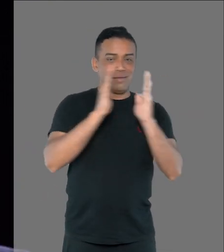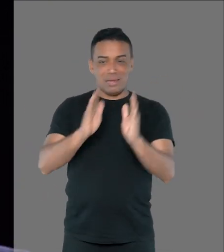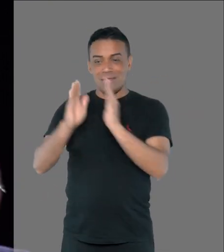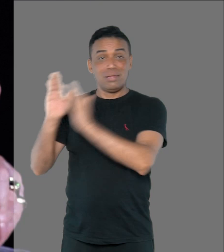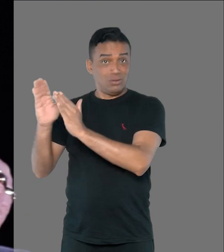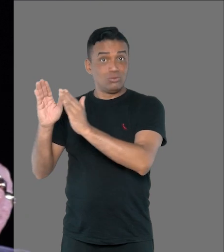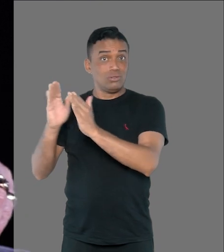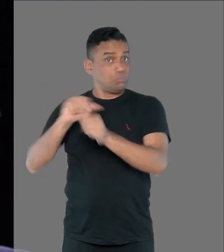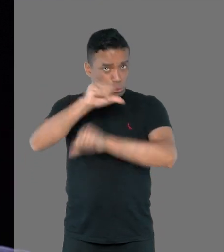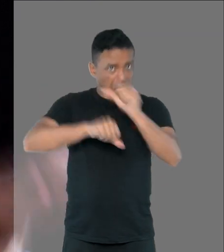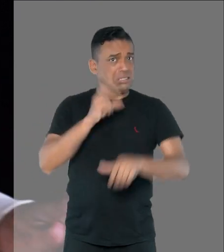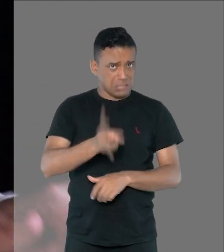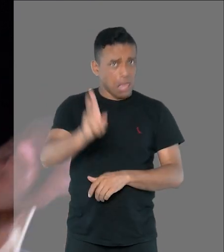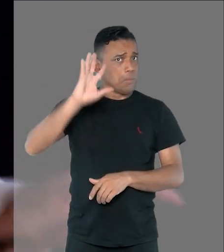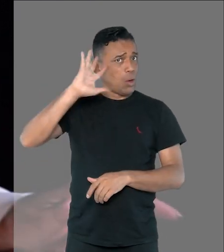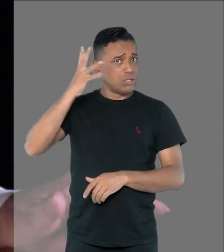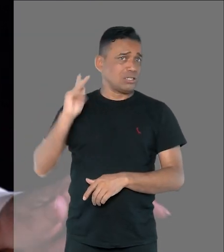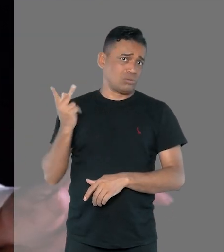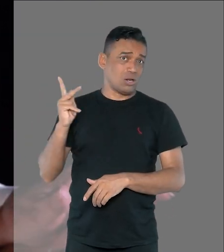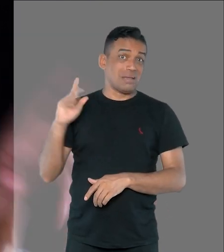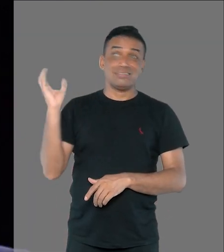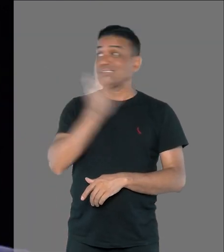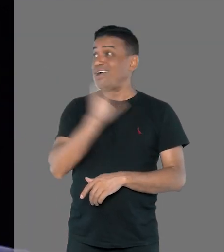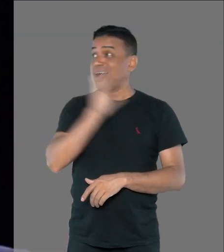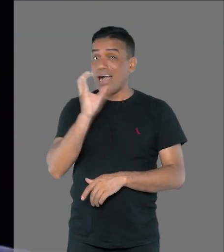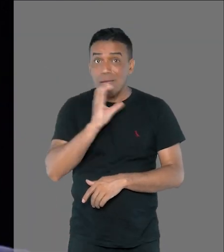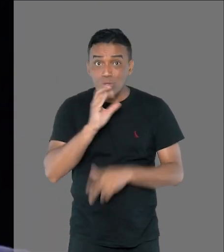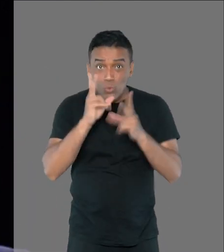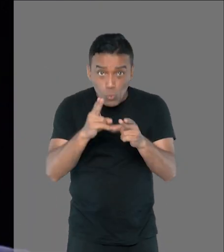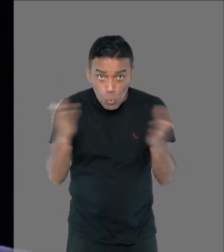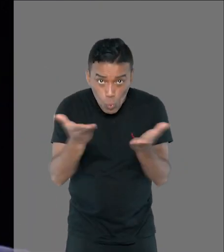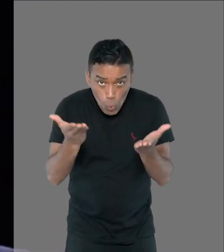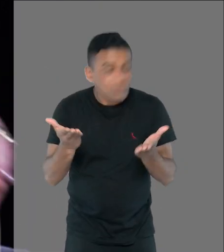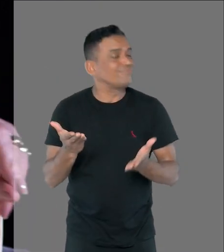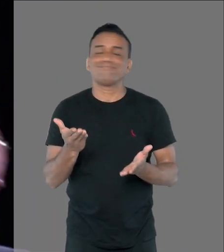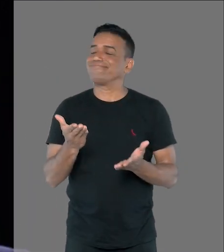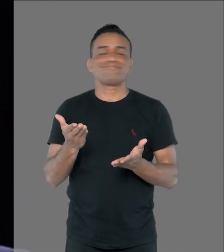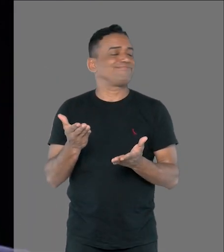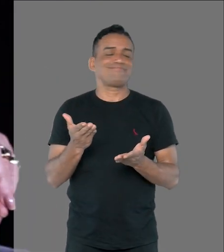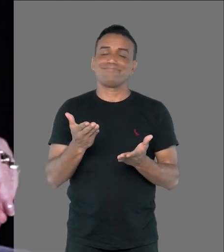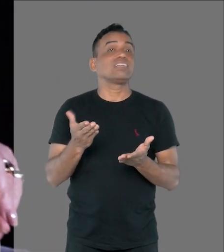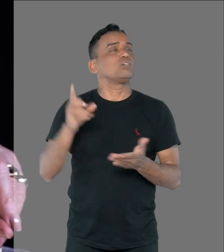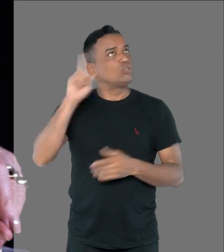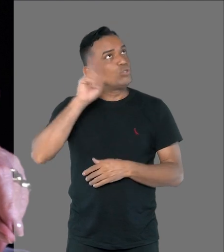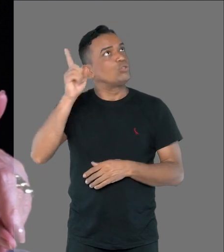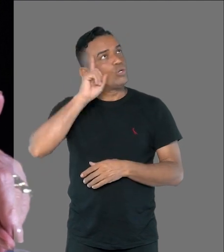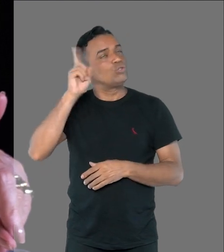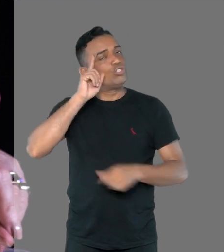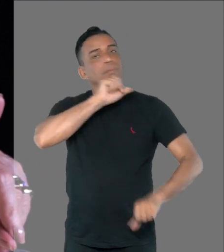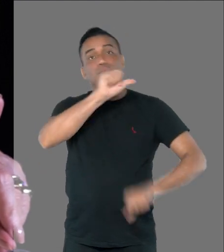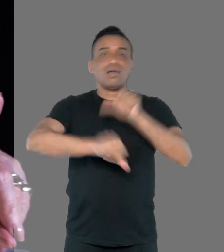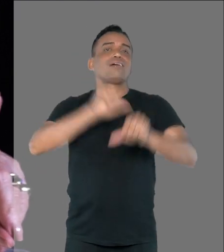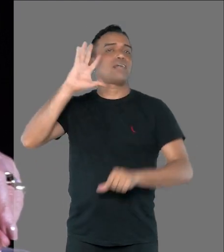sempre houve na história, mas nessa velocidade, nunca, jamais. Todo dia nós somos surpreendidos por uma